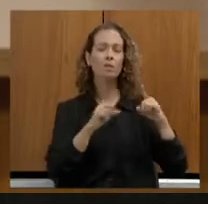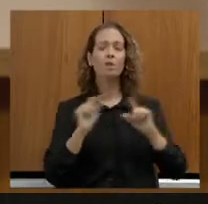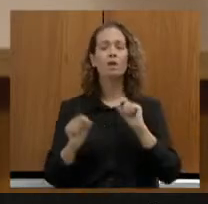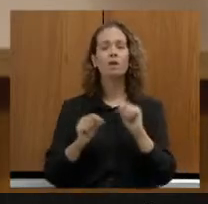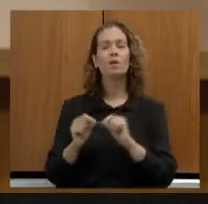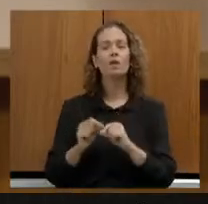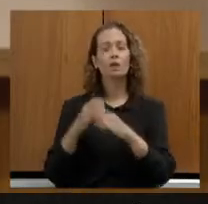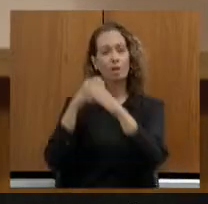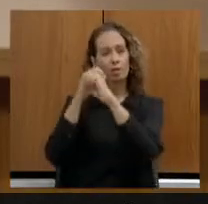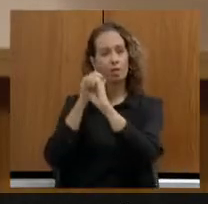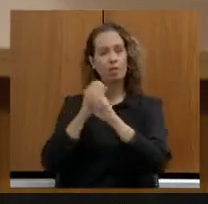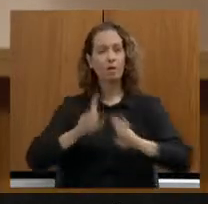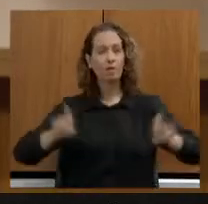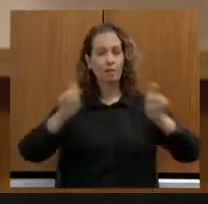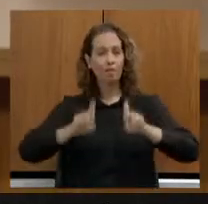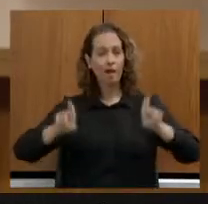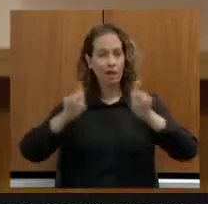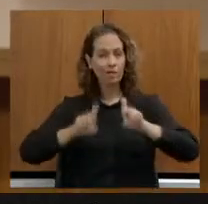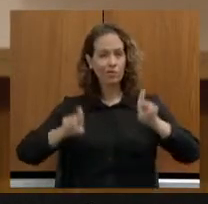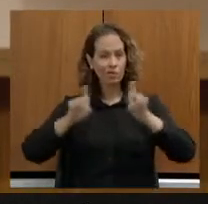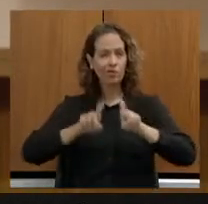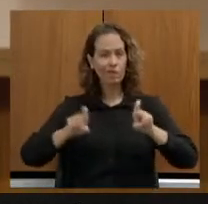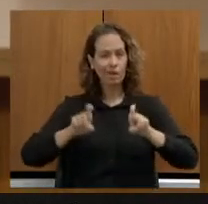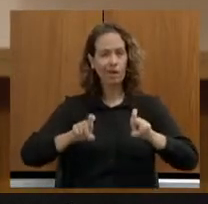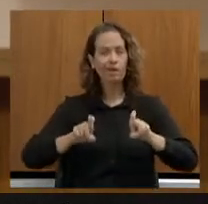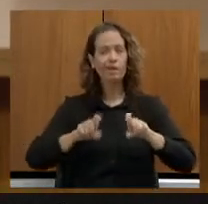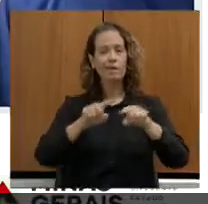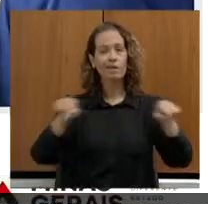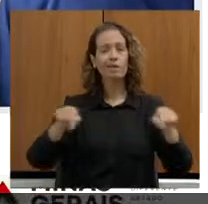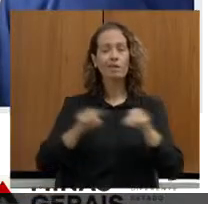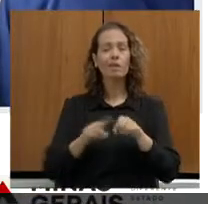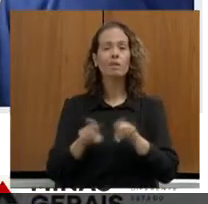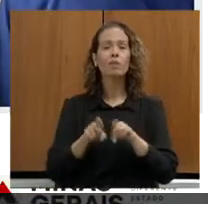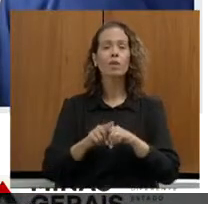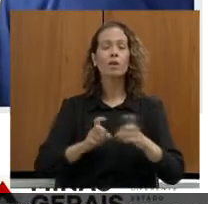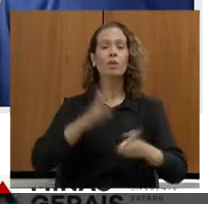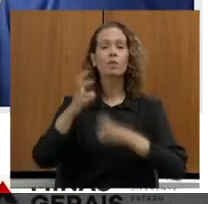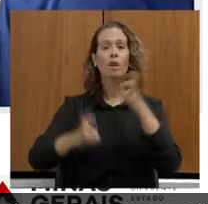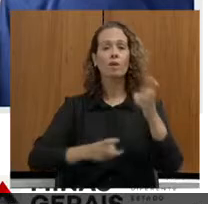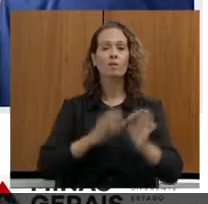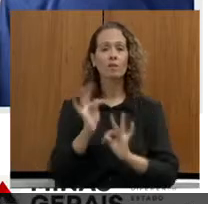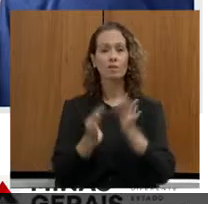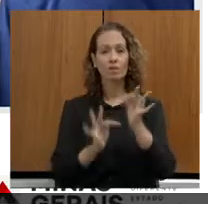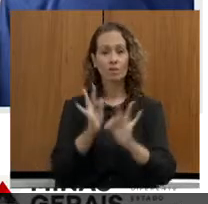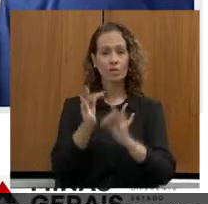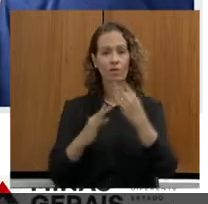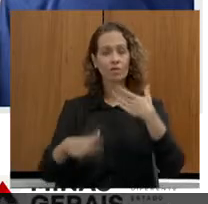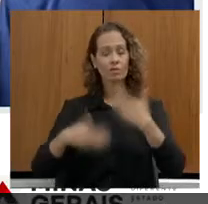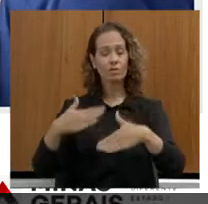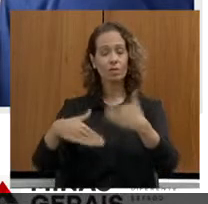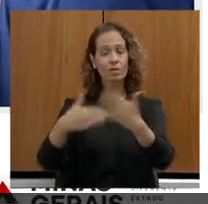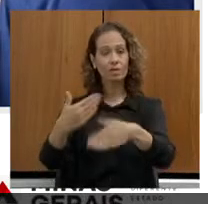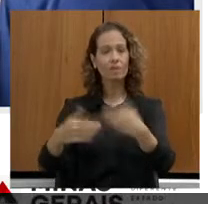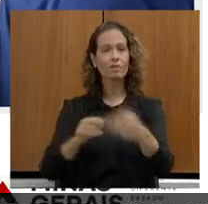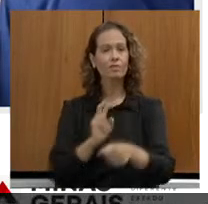a situação de laboratórios de informática tivemos a renovação do Parque Tecnológico numa num processo bastante cuidadoso de aquisição